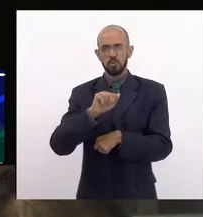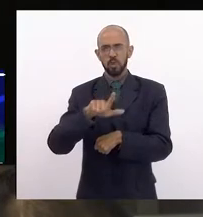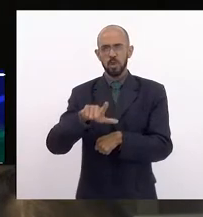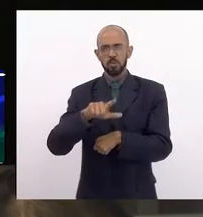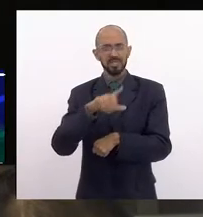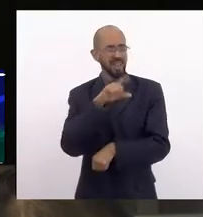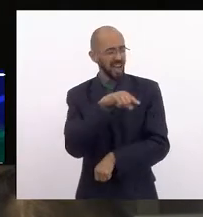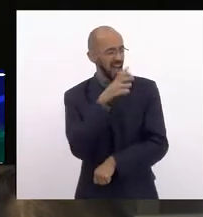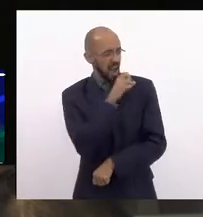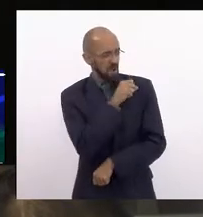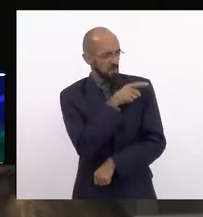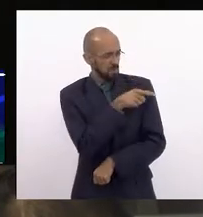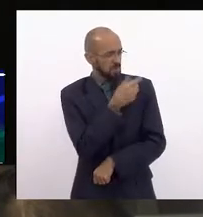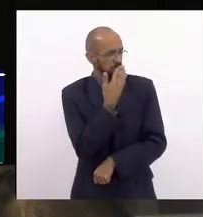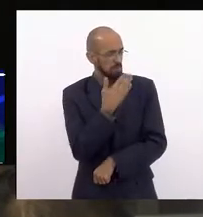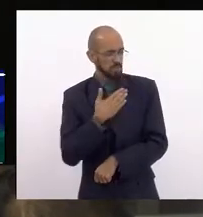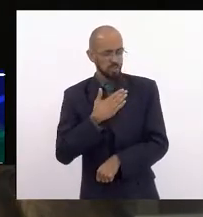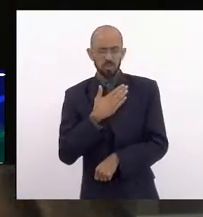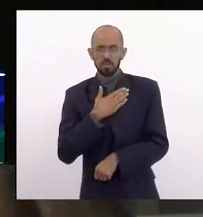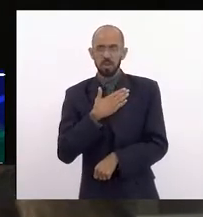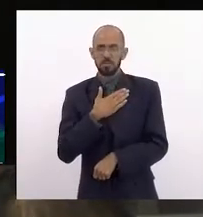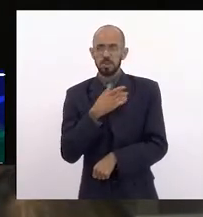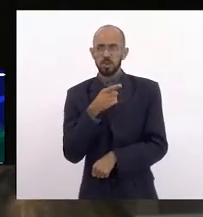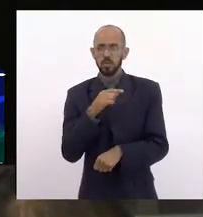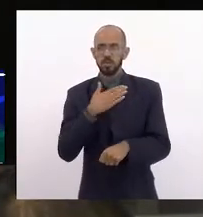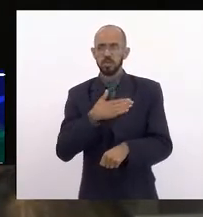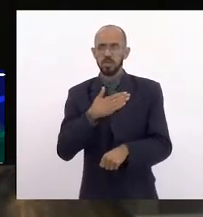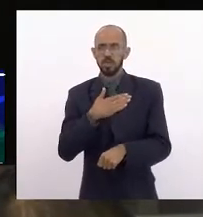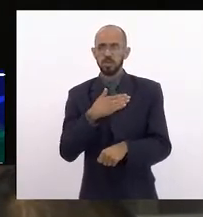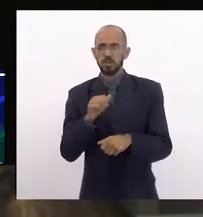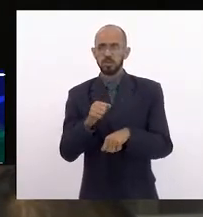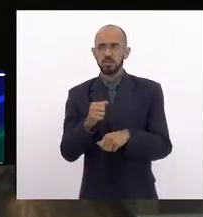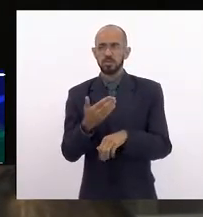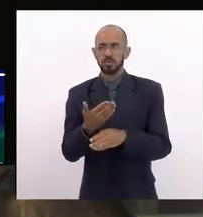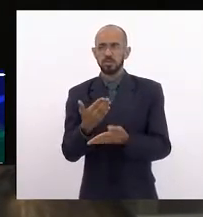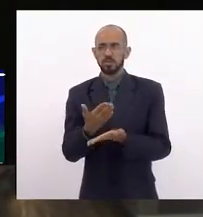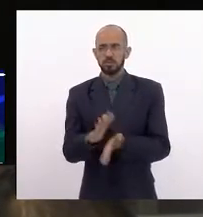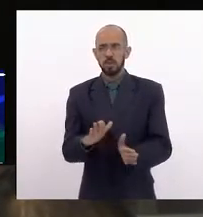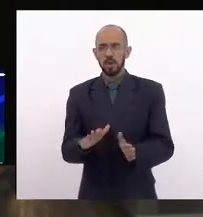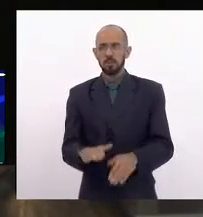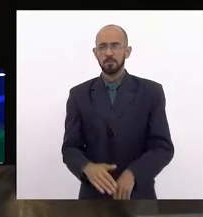favor Eles não precisam muito isso eu gostaria de ser